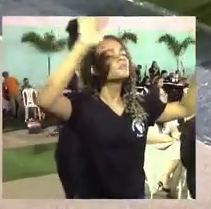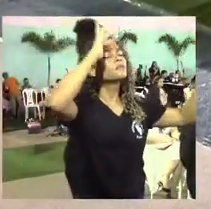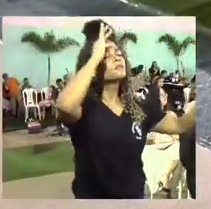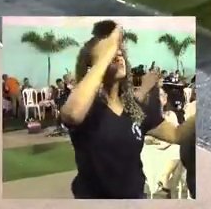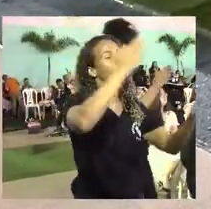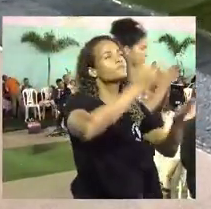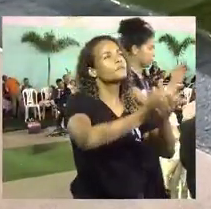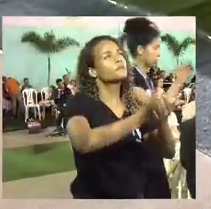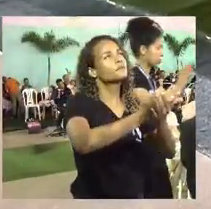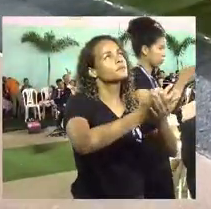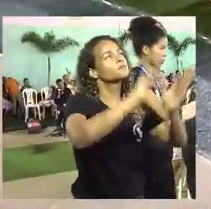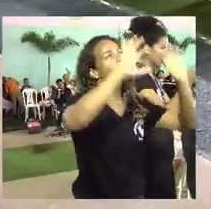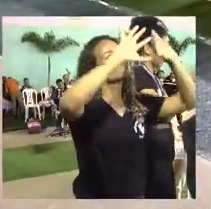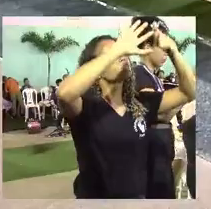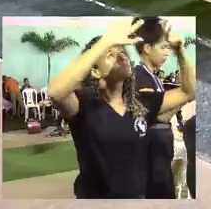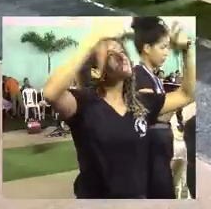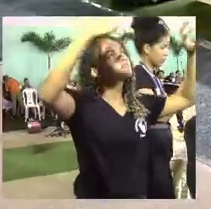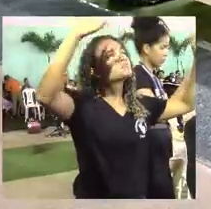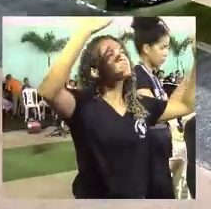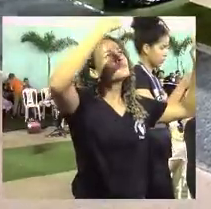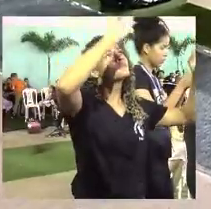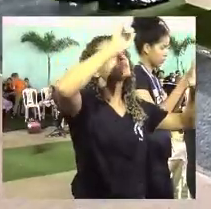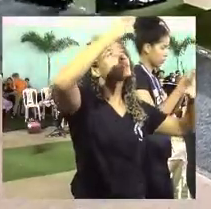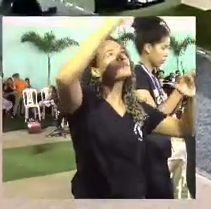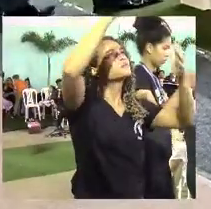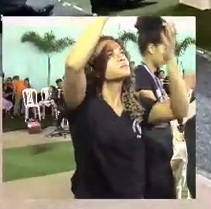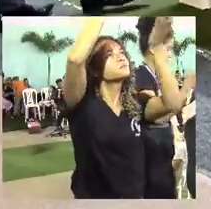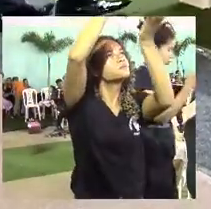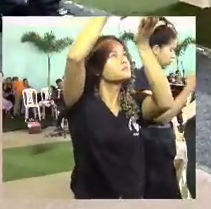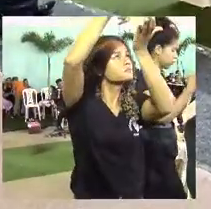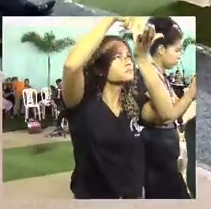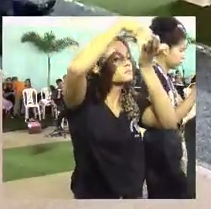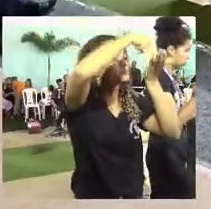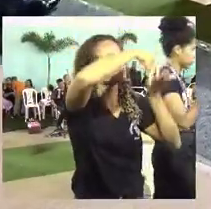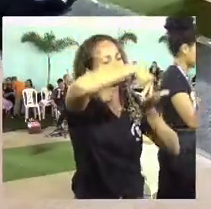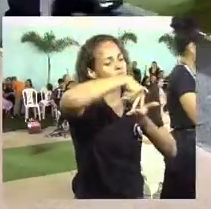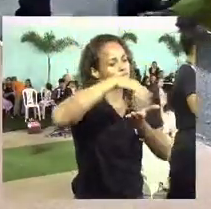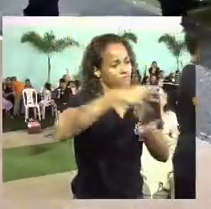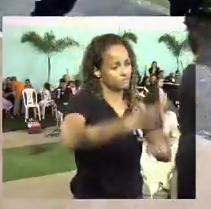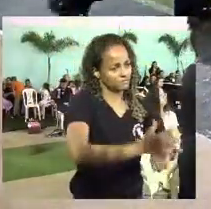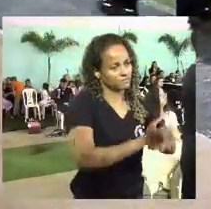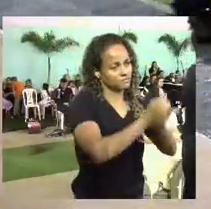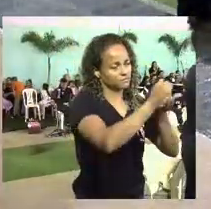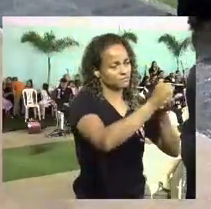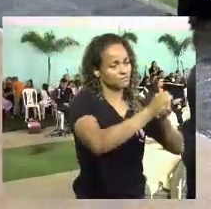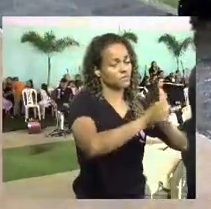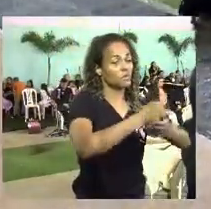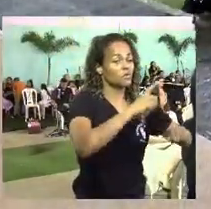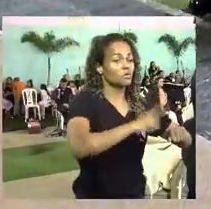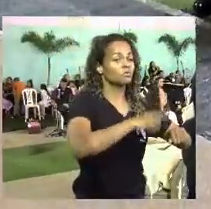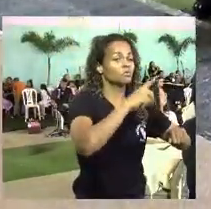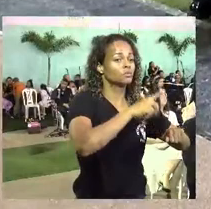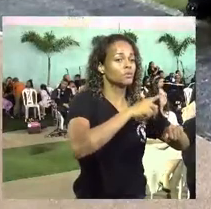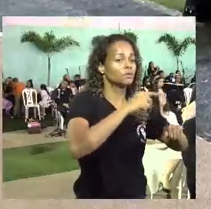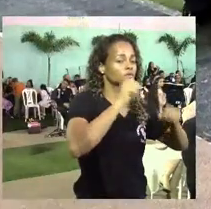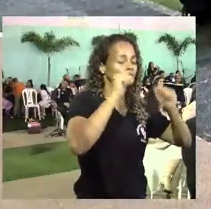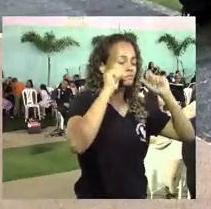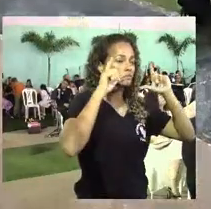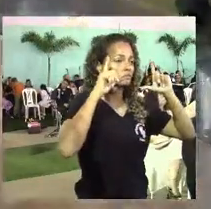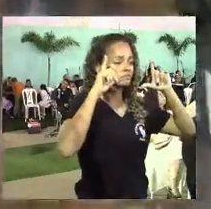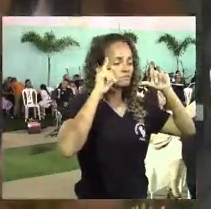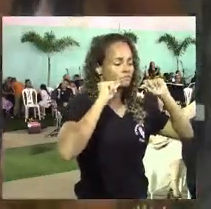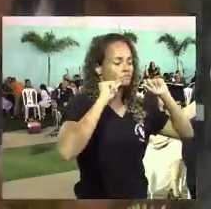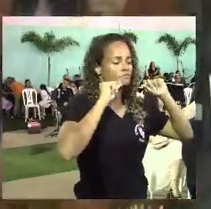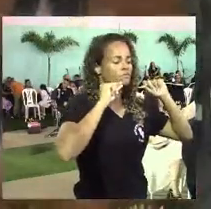em breve esse céu se abrirá e a Bíblia diz em primeiro aos Coríntios 15:52 No momento não abrir e fechar de